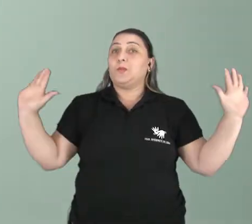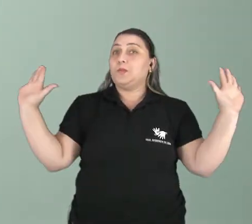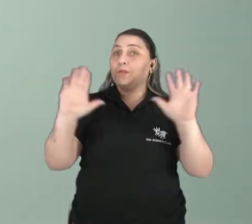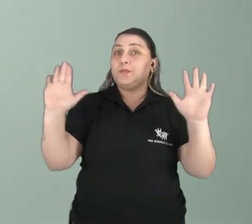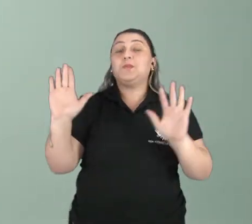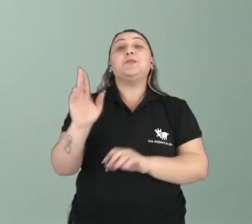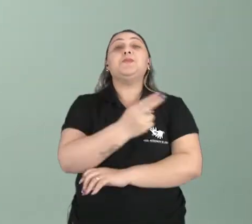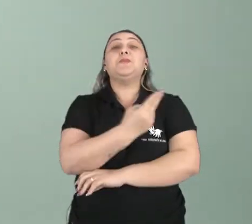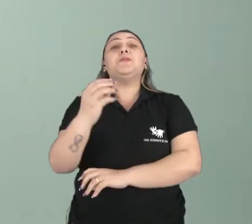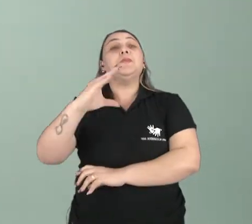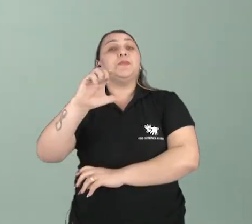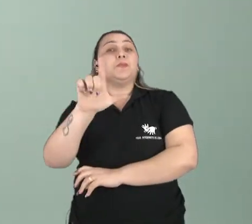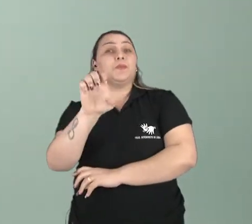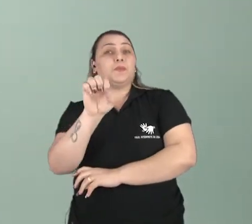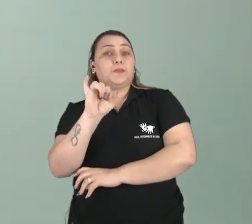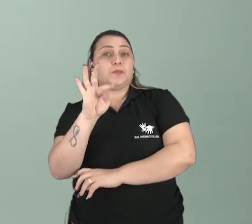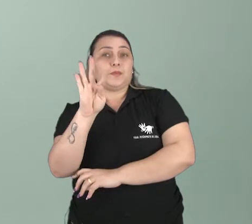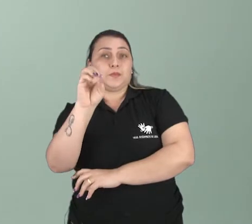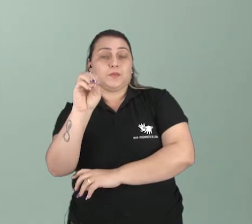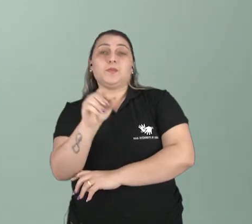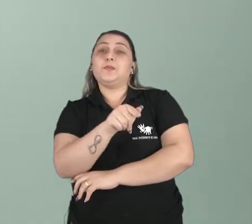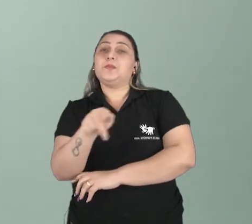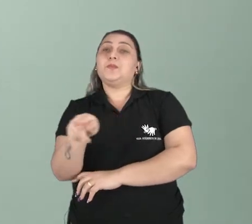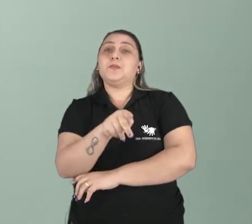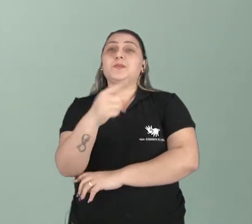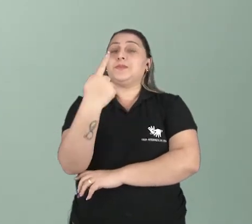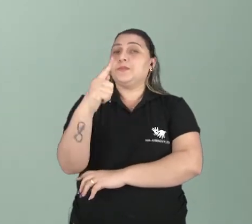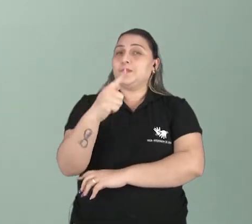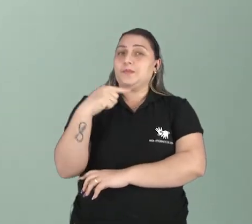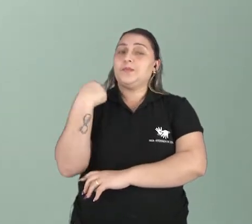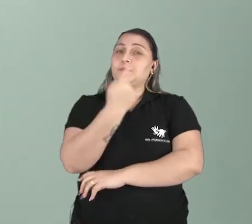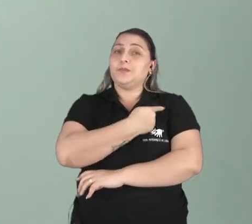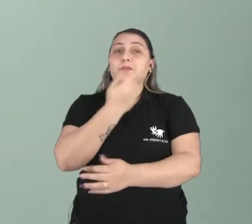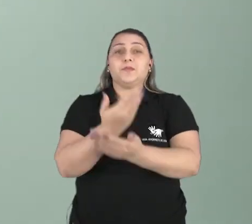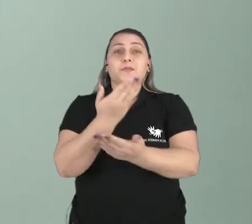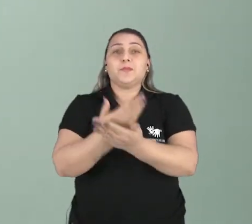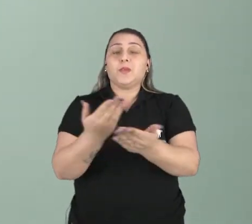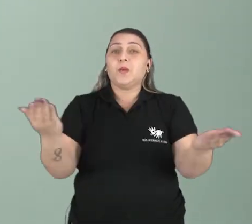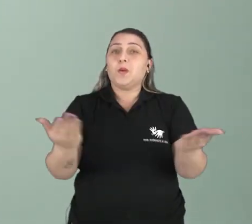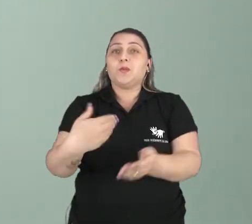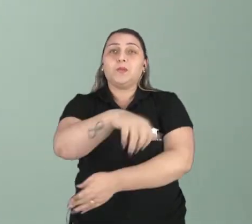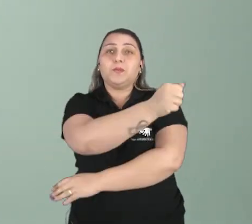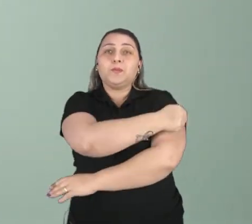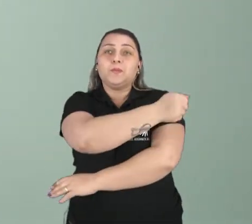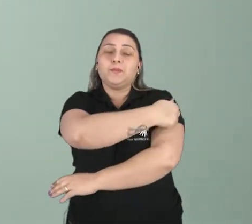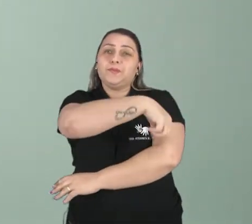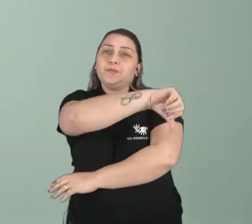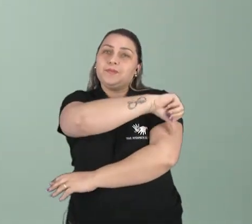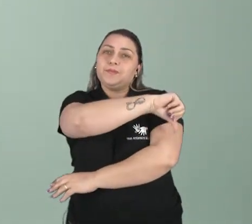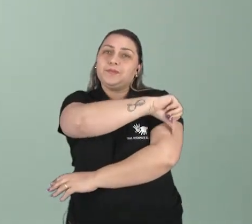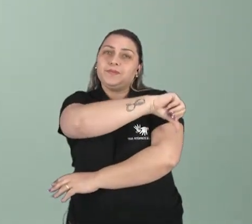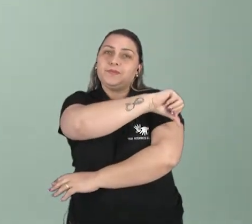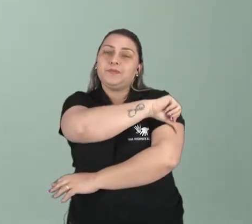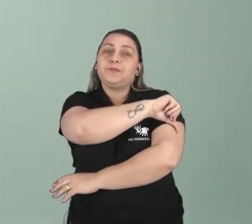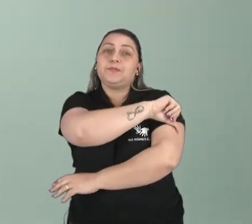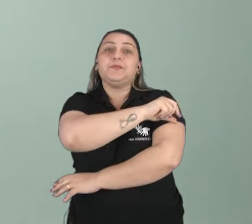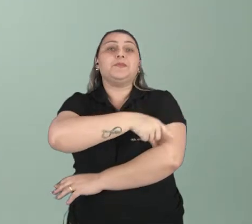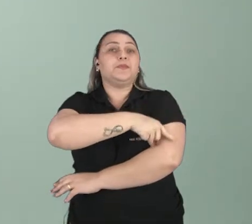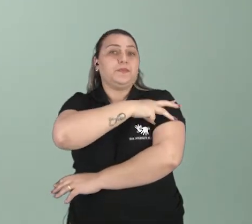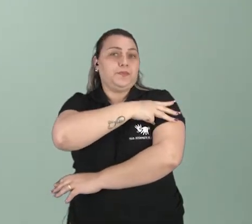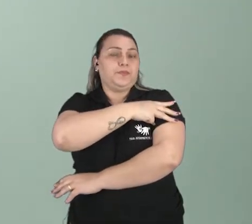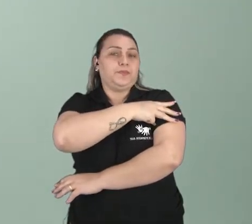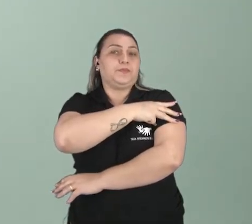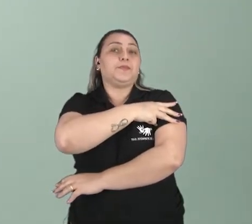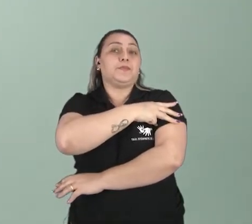Olá, meu nome é Cleilton Amaral, professor de Geografia, e o nosso estudo é voltado para os alunos do nono ano do ensino